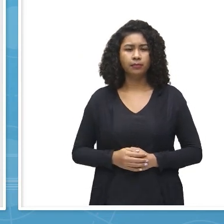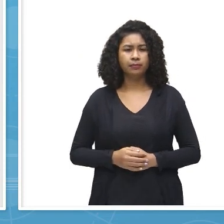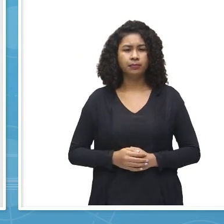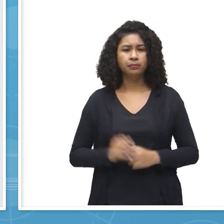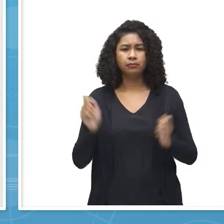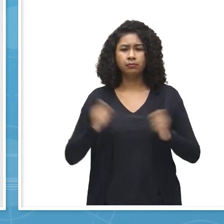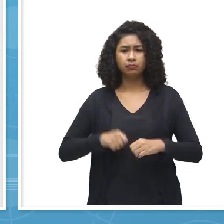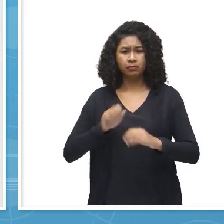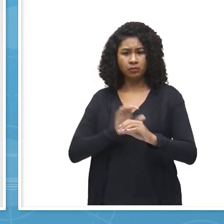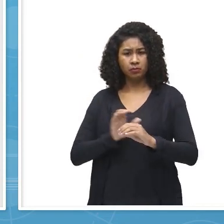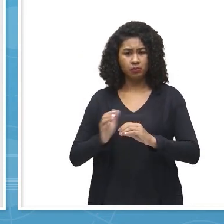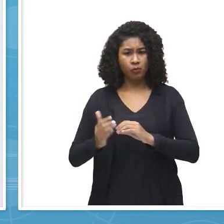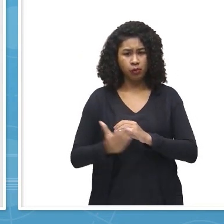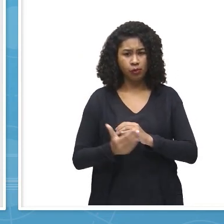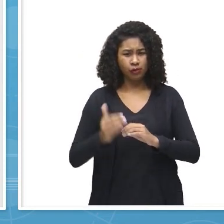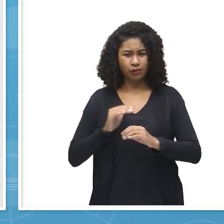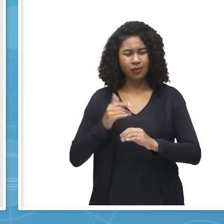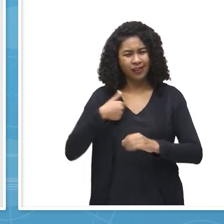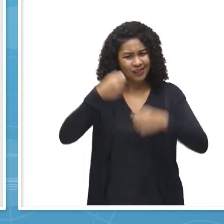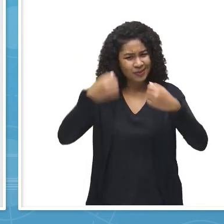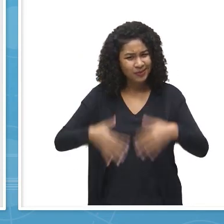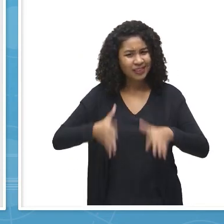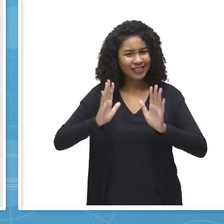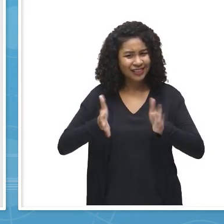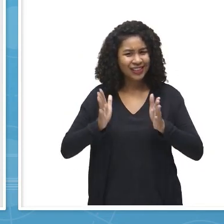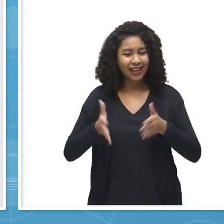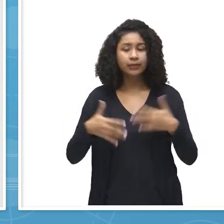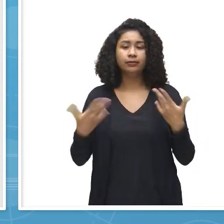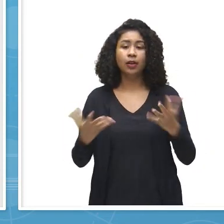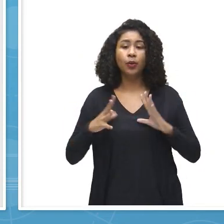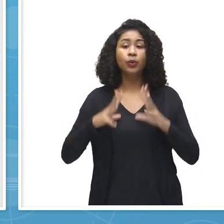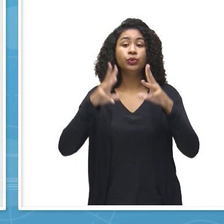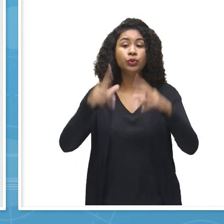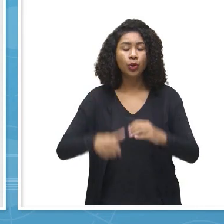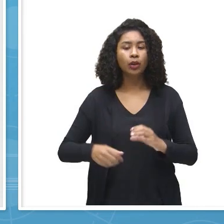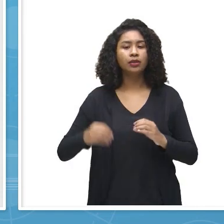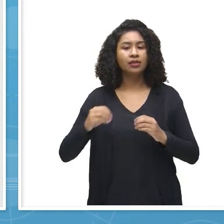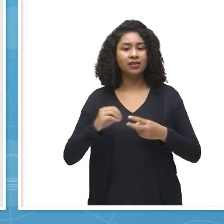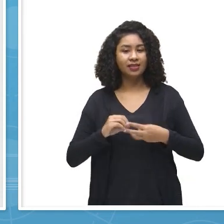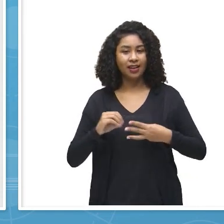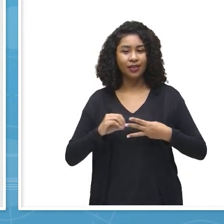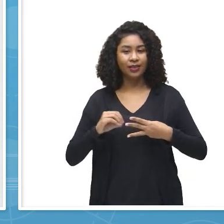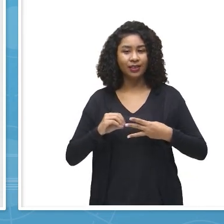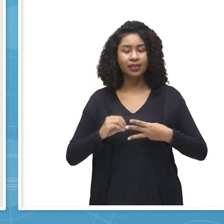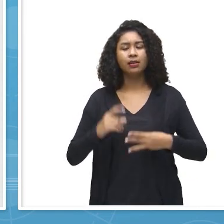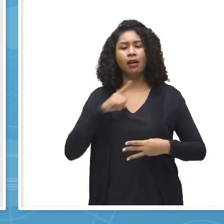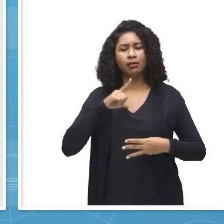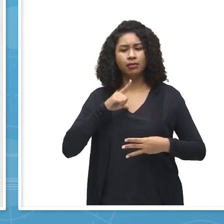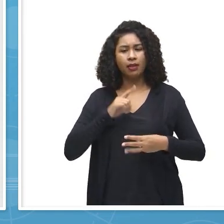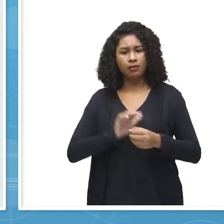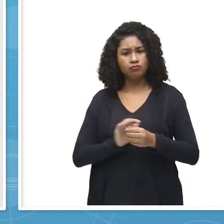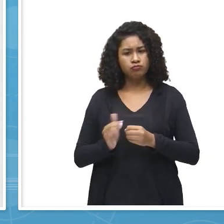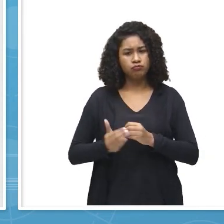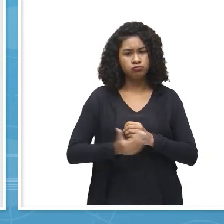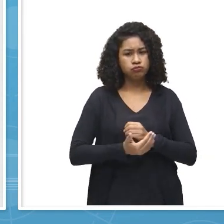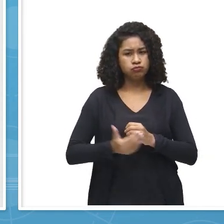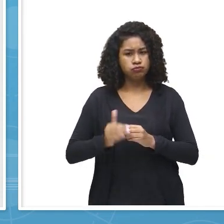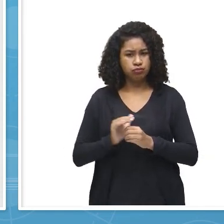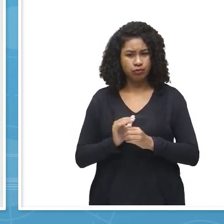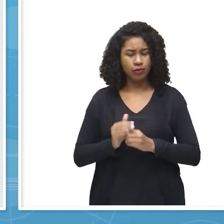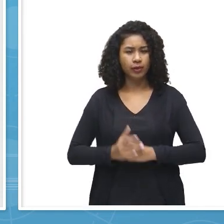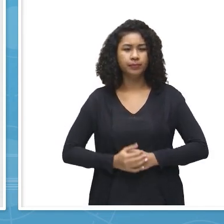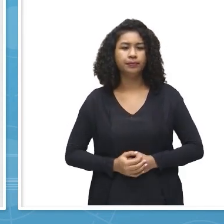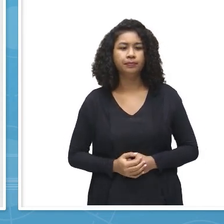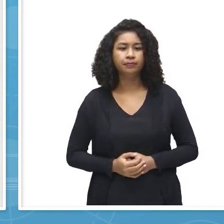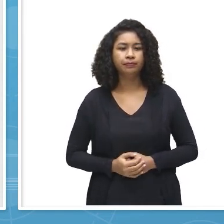a gente acabou de falar para vocês, né? Então as células todas possuem membrana plasmática, tá? Vamos olhar a terceira